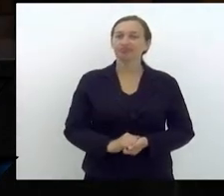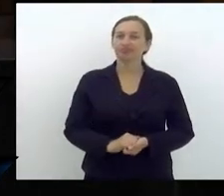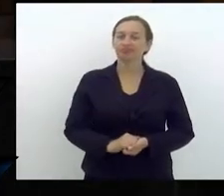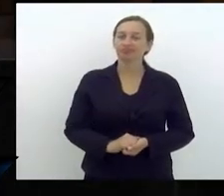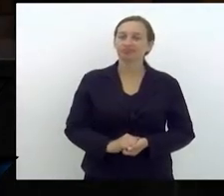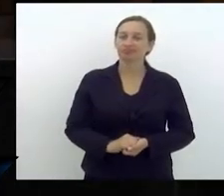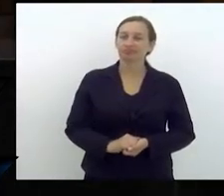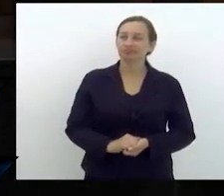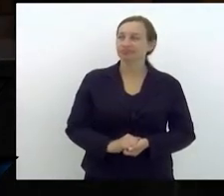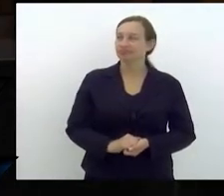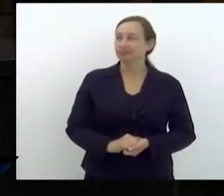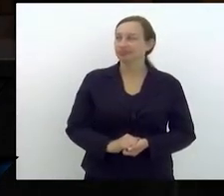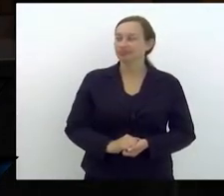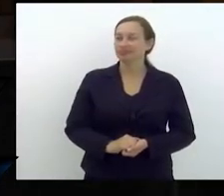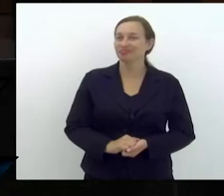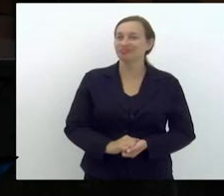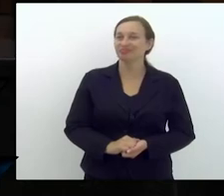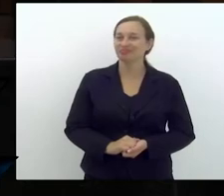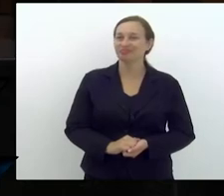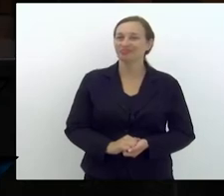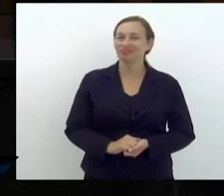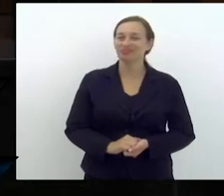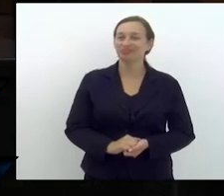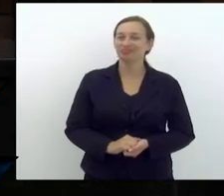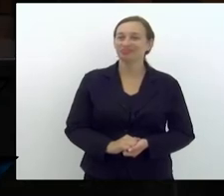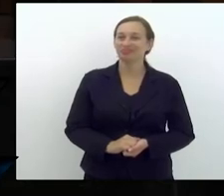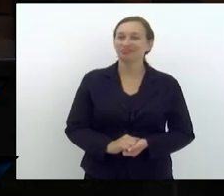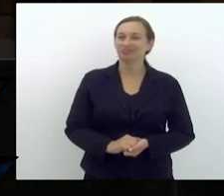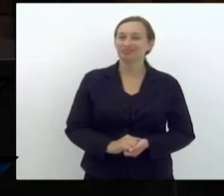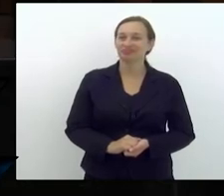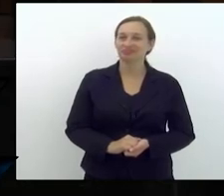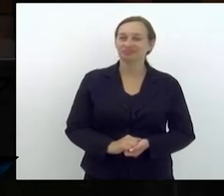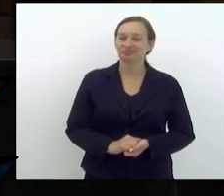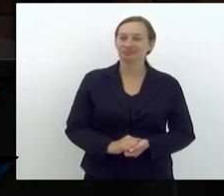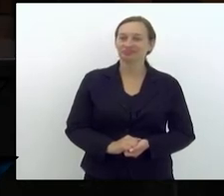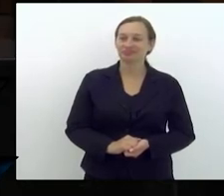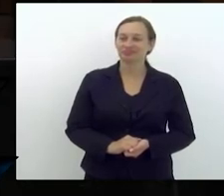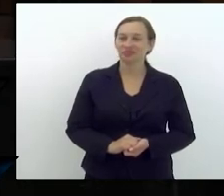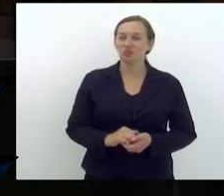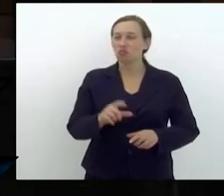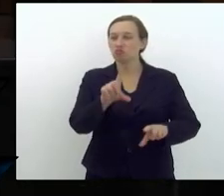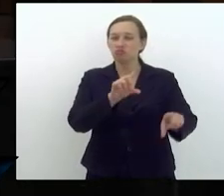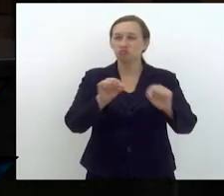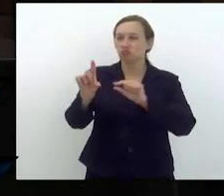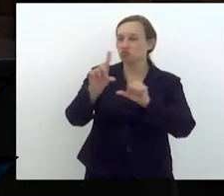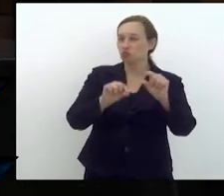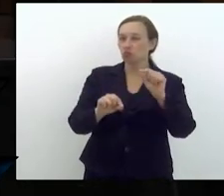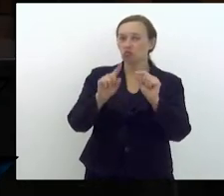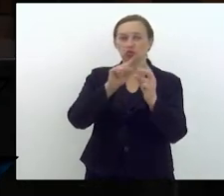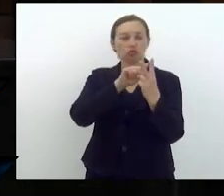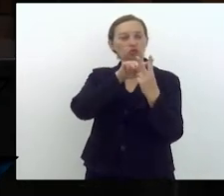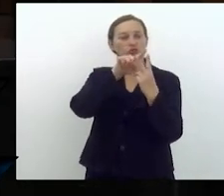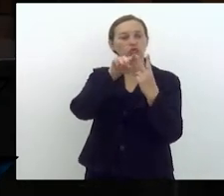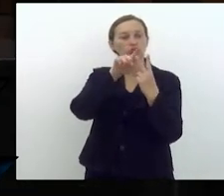no tempo que me cabe eu vou selecionar dois